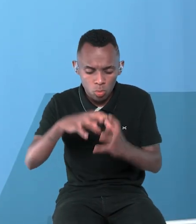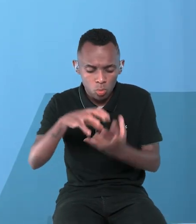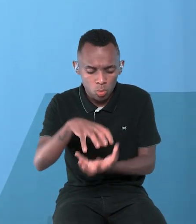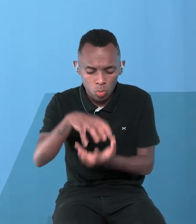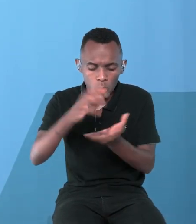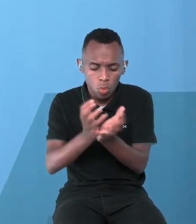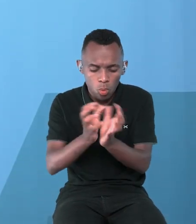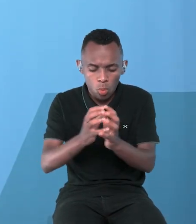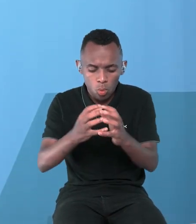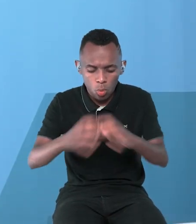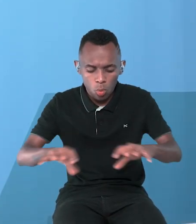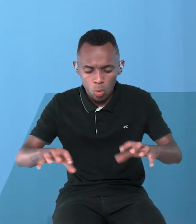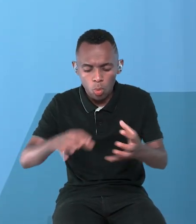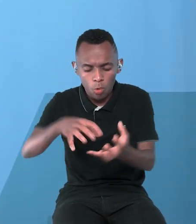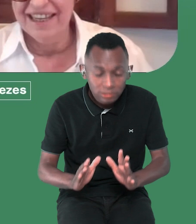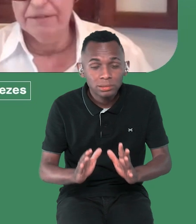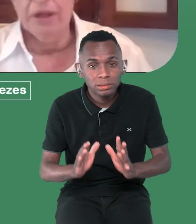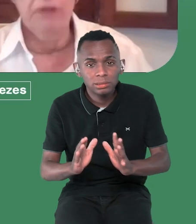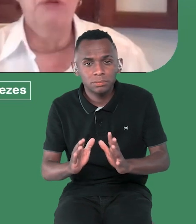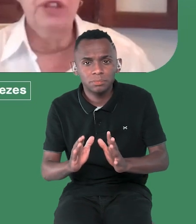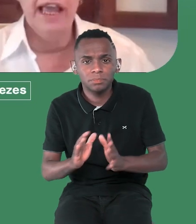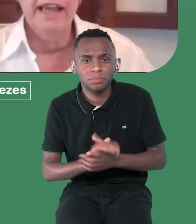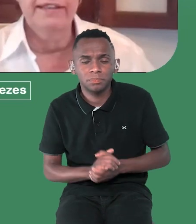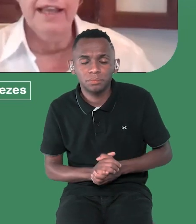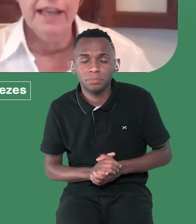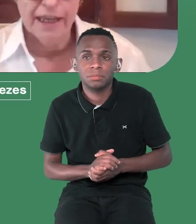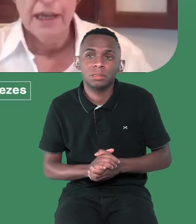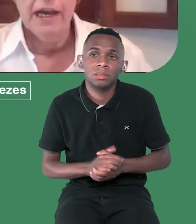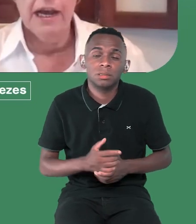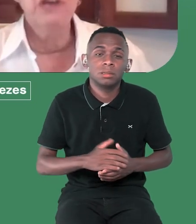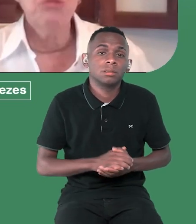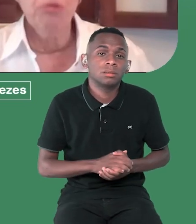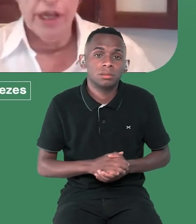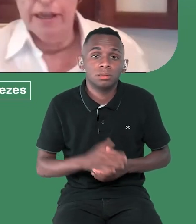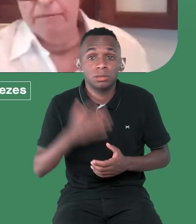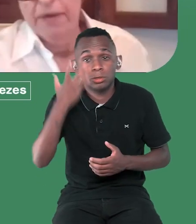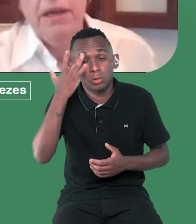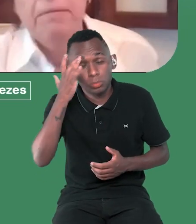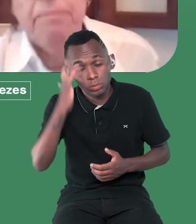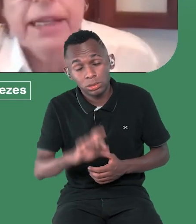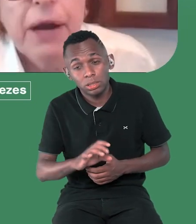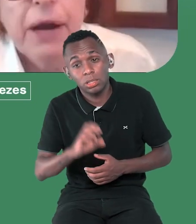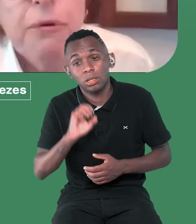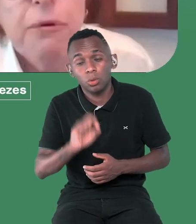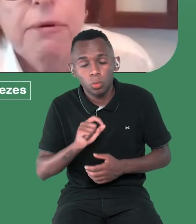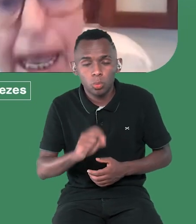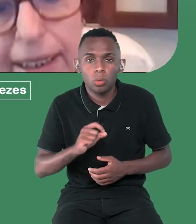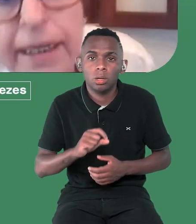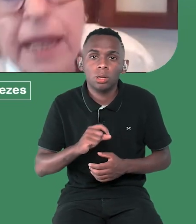ali... diferentemente desses dois casos, normalmente elas são soltas, né? Mas aí,